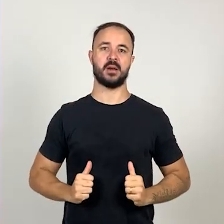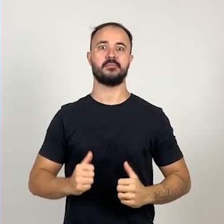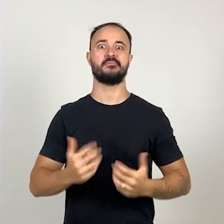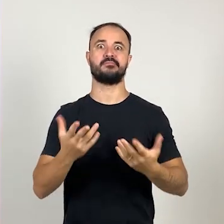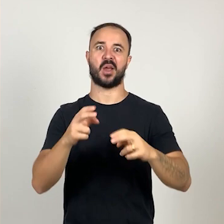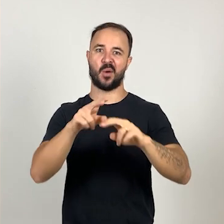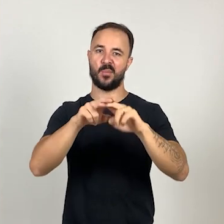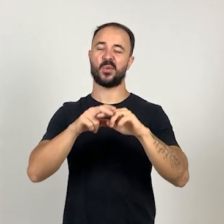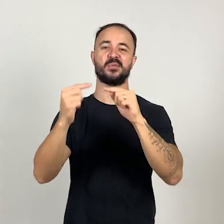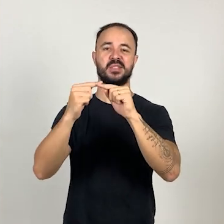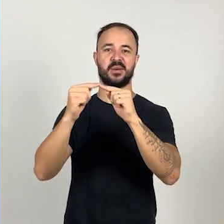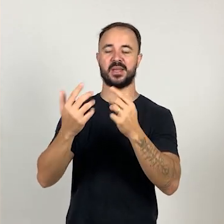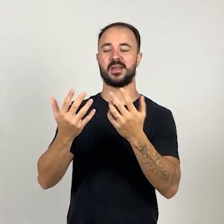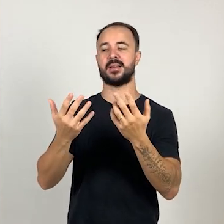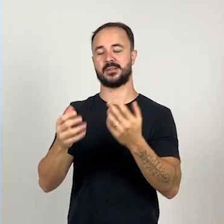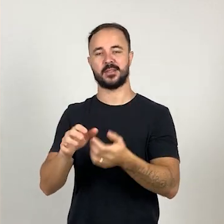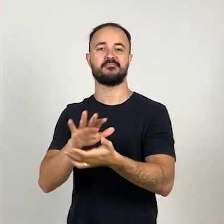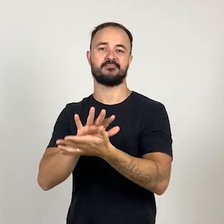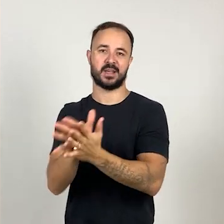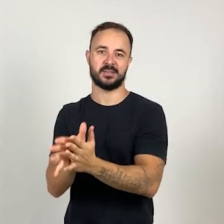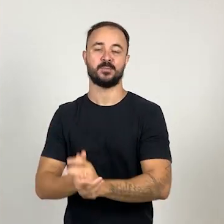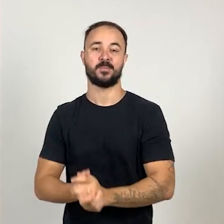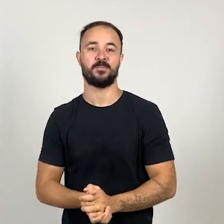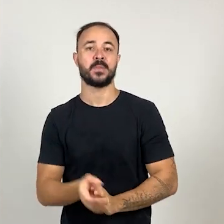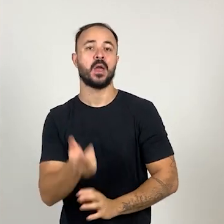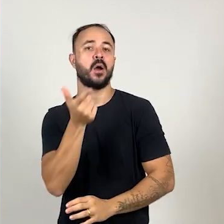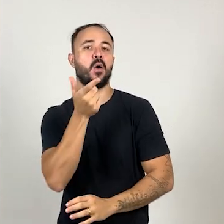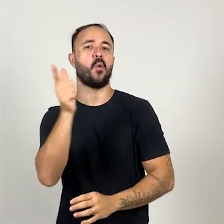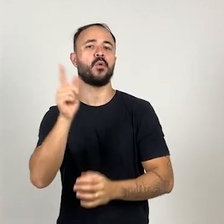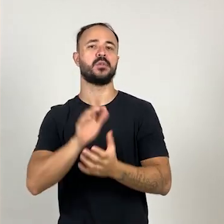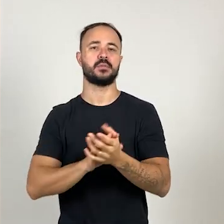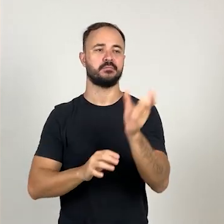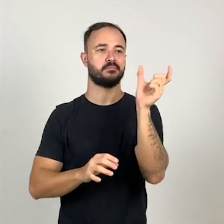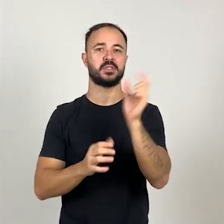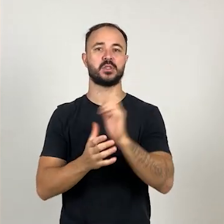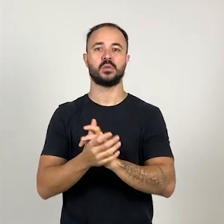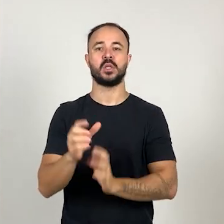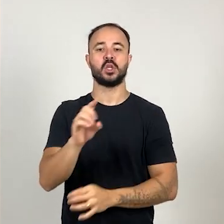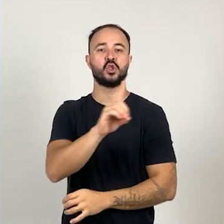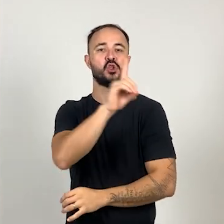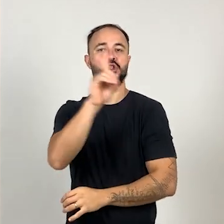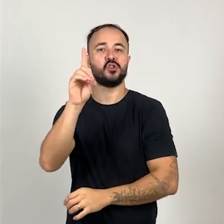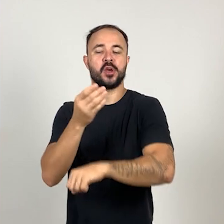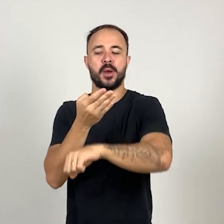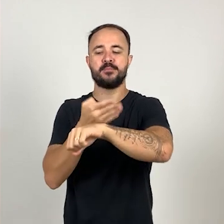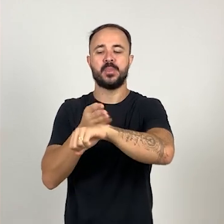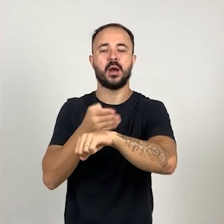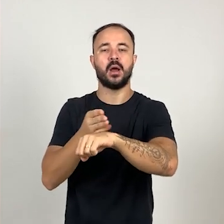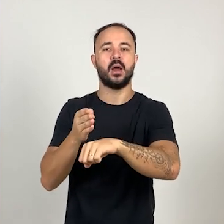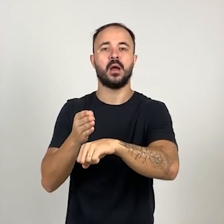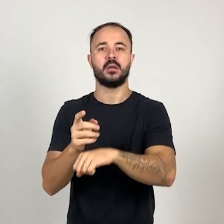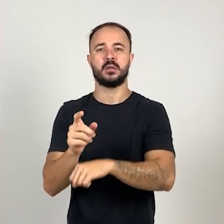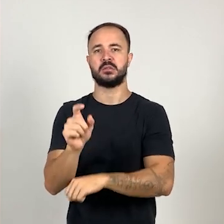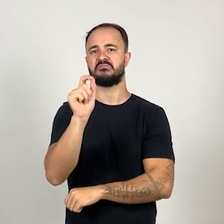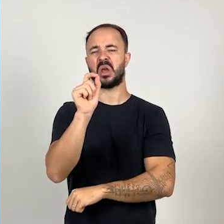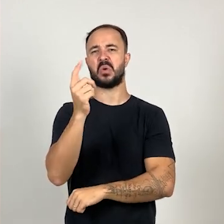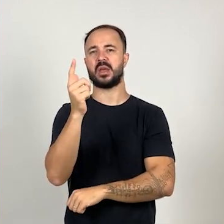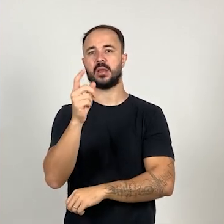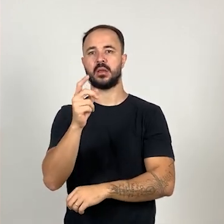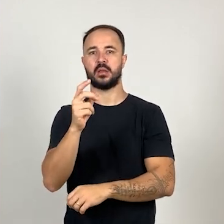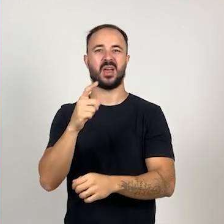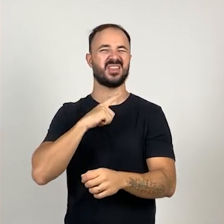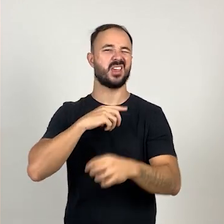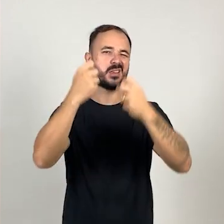racista. Dia de branco. A expressão dia de branco possui várias hipóteses de origem. A explicação mais